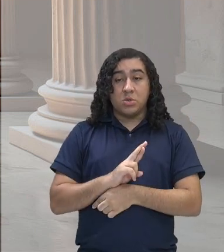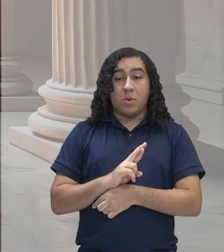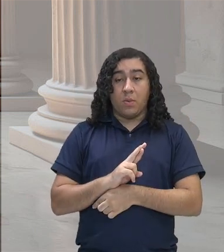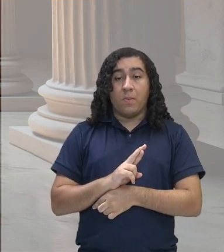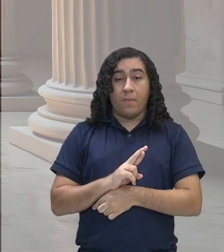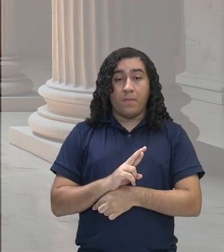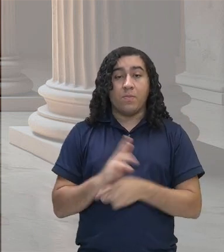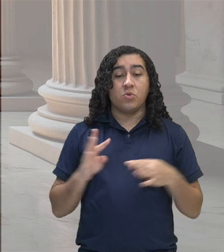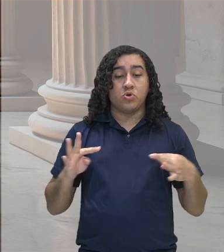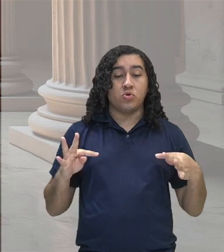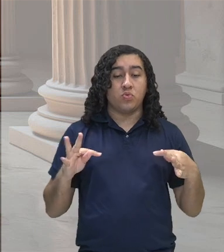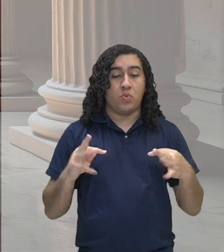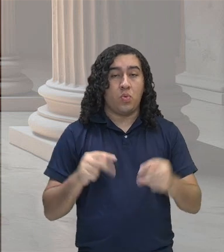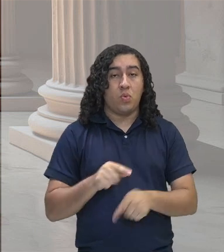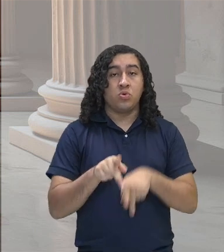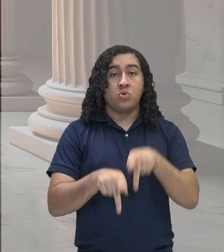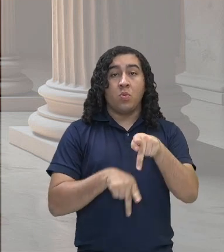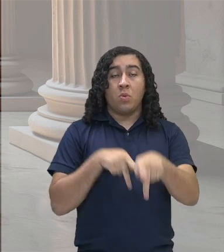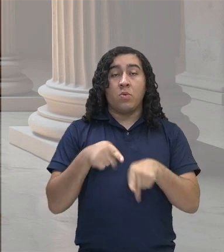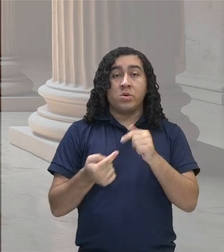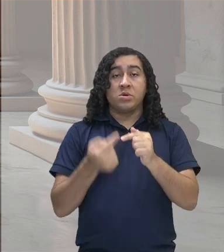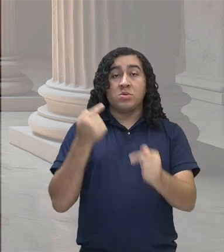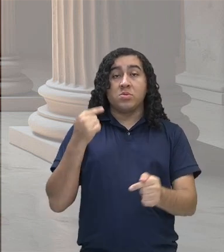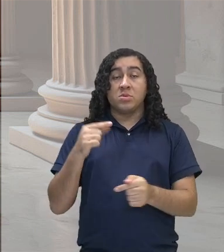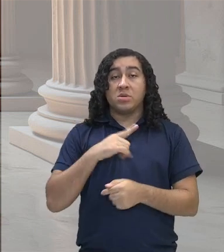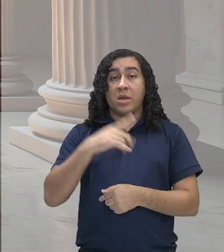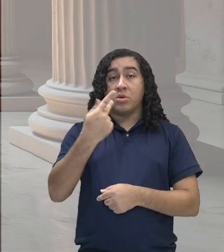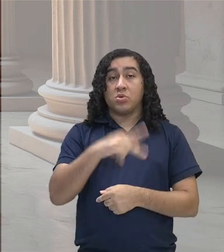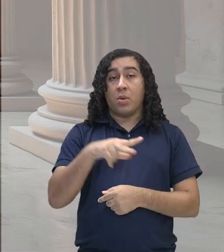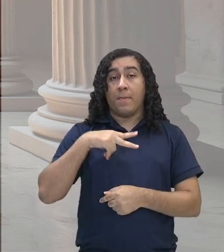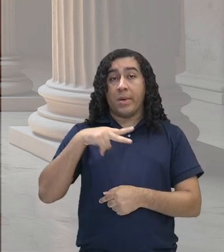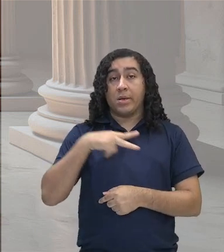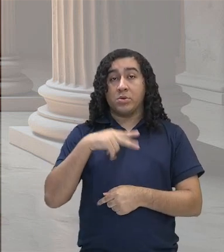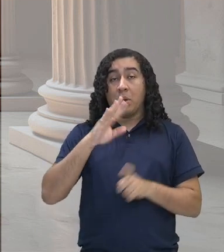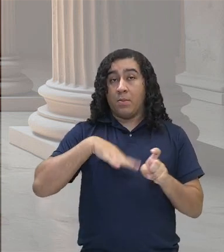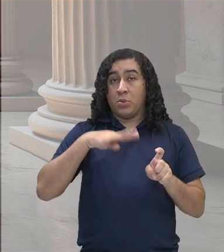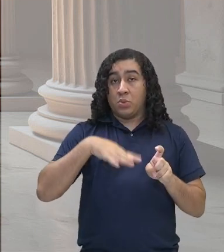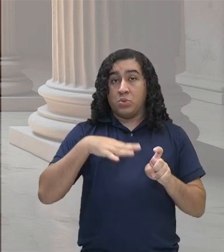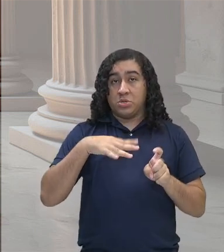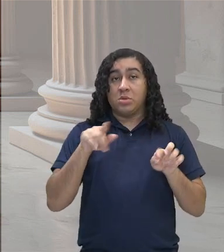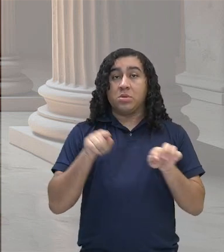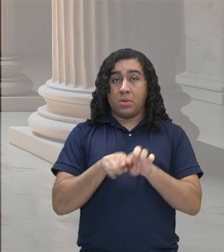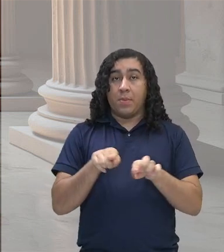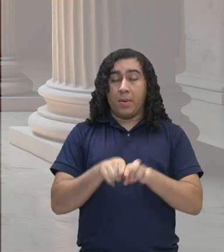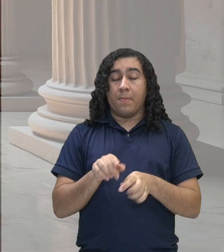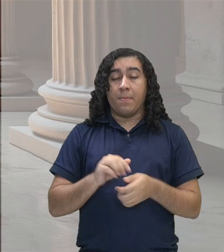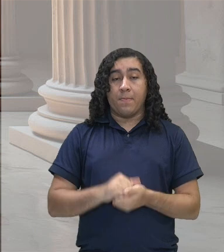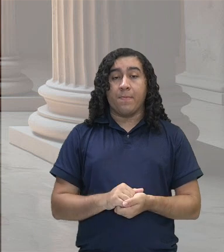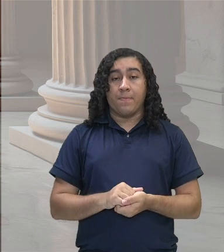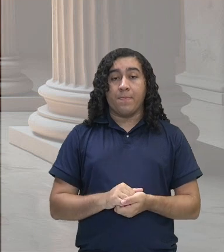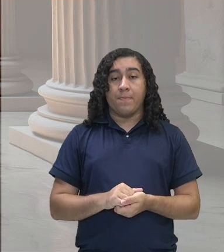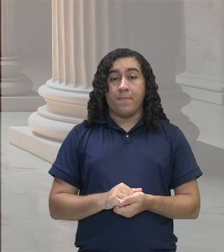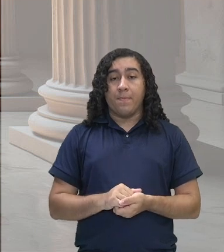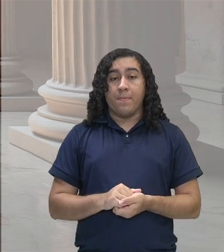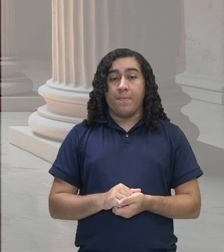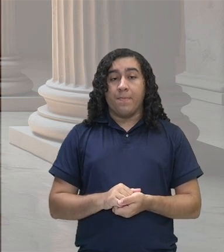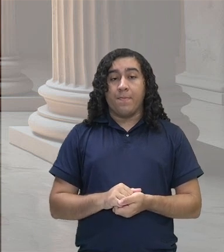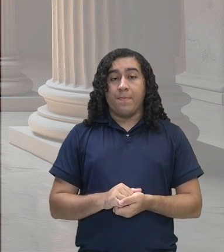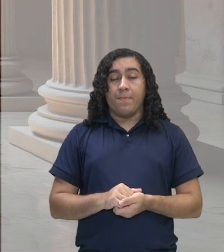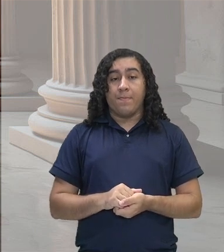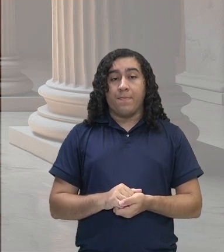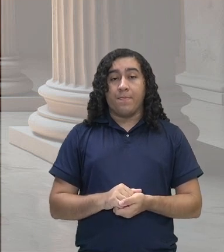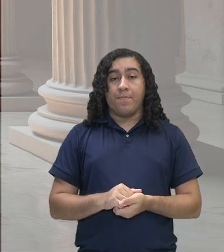de todos os povos antigos possuem suas próprias mitologias. Os mitos, apesar